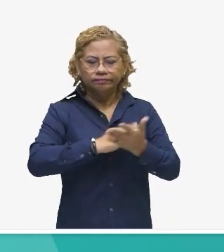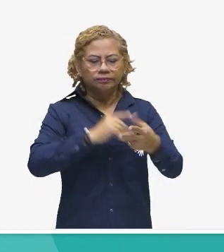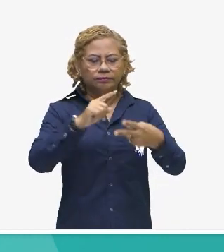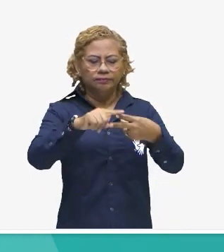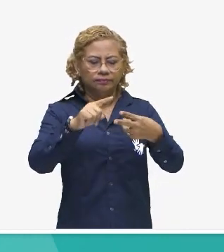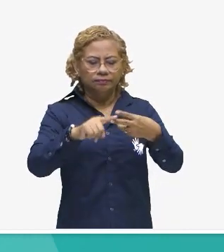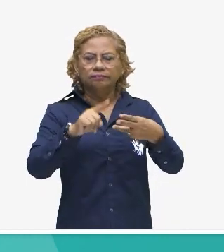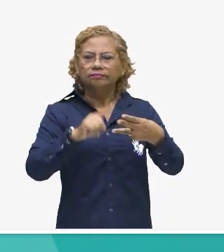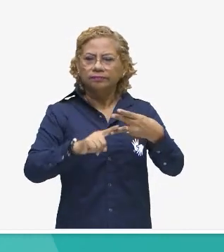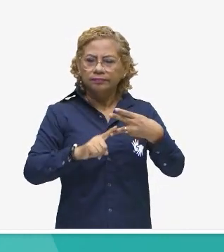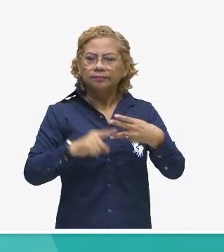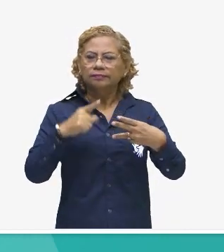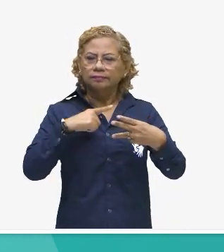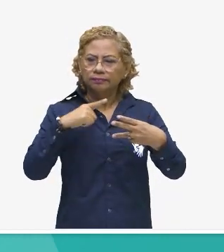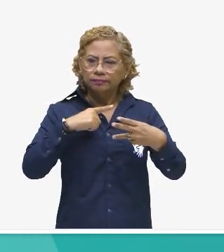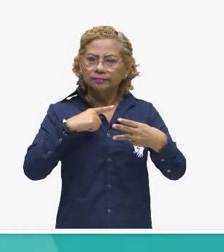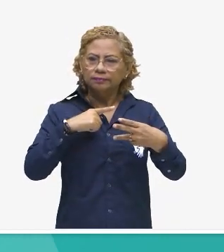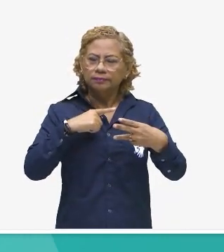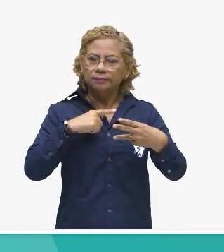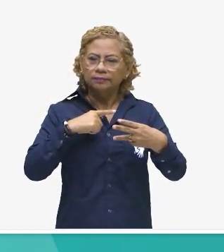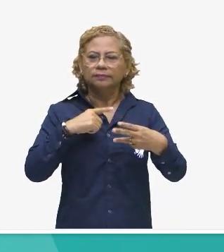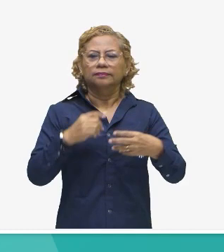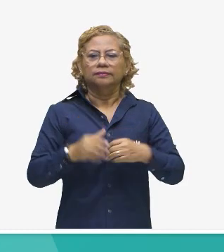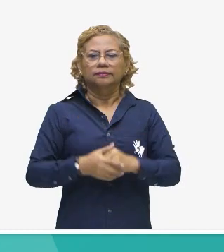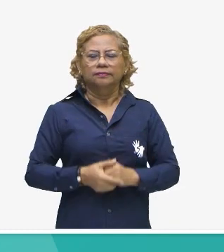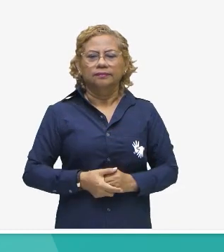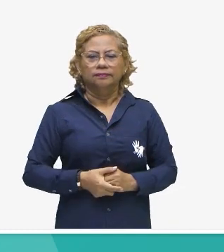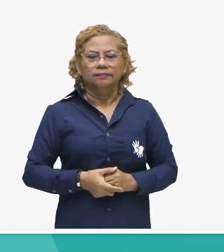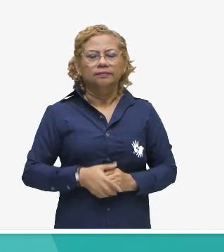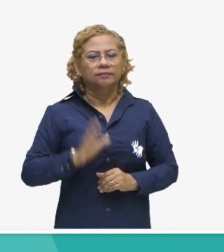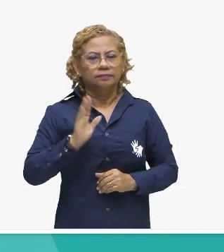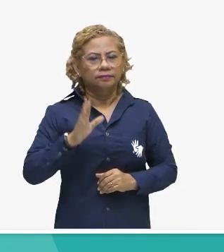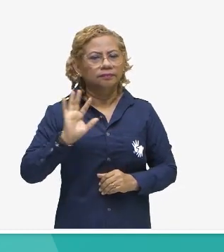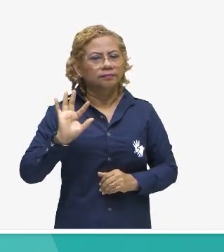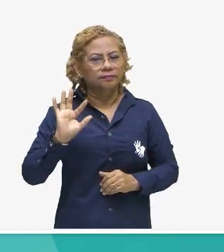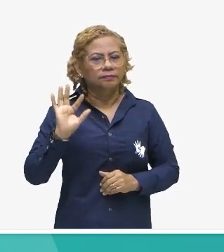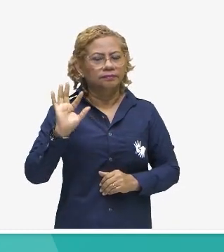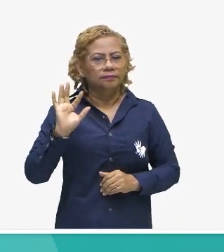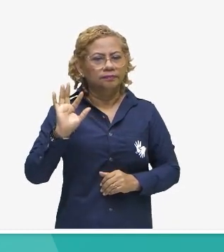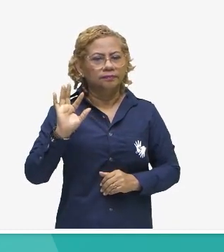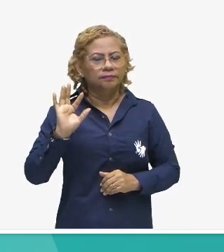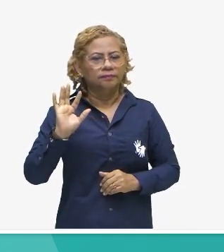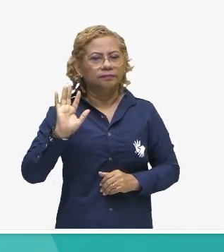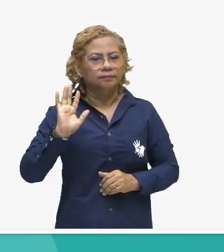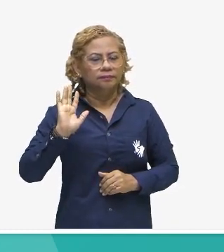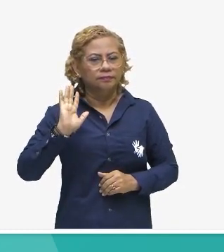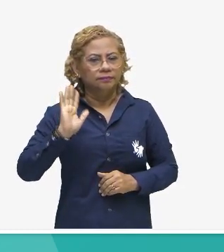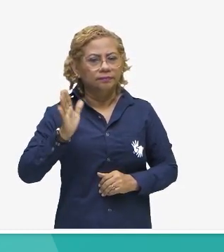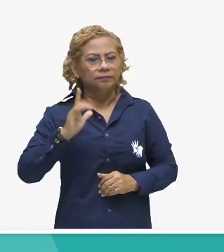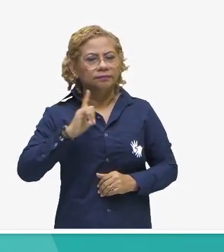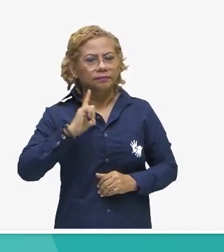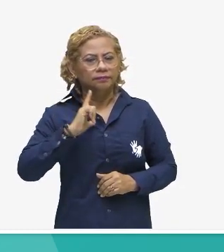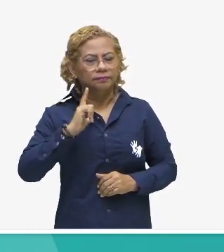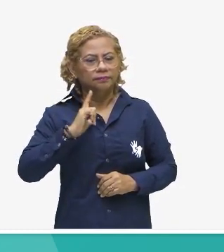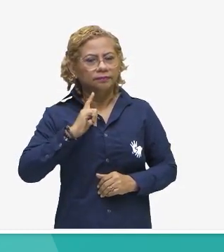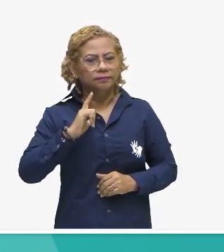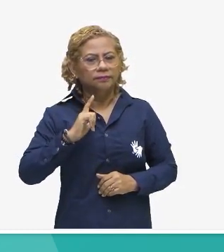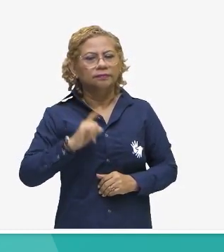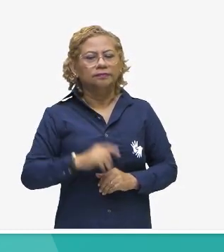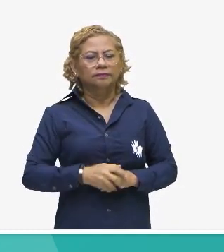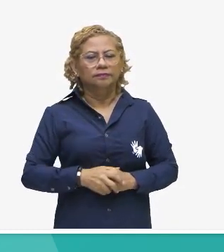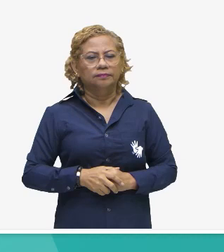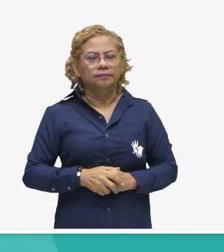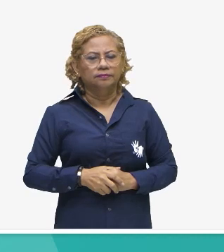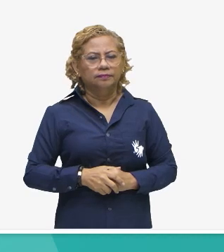encontrou, então já foram coisas que já aconteceram. Então, dentro de um texto, né, as situações, elas